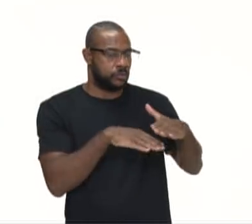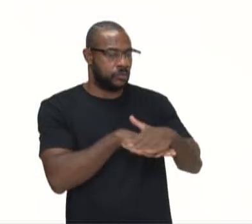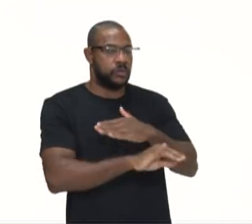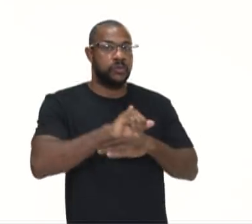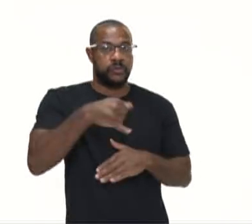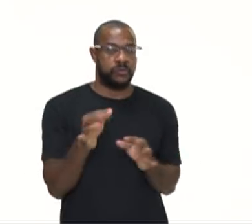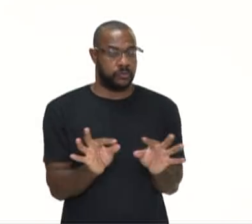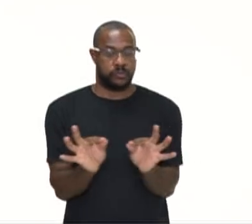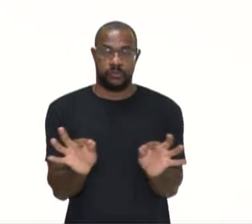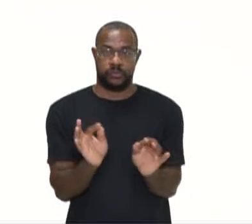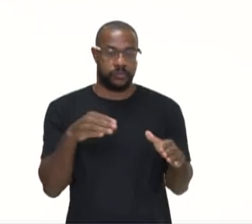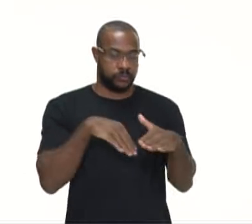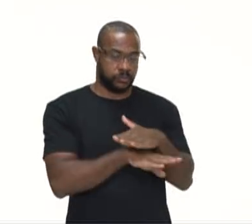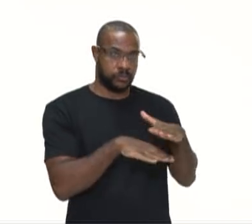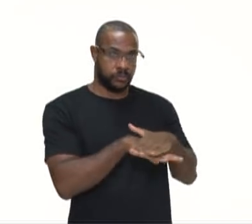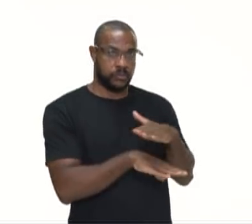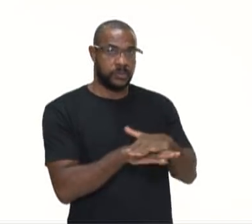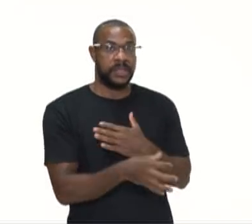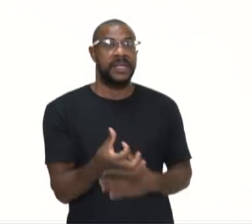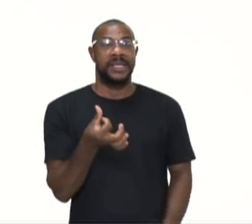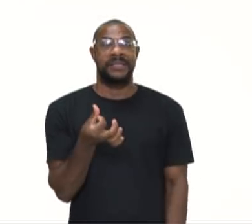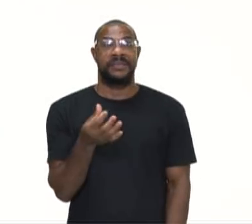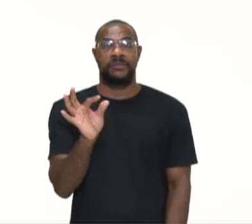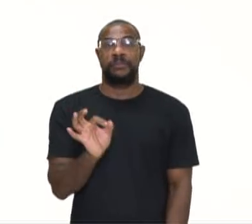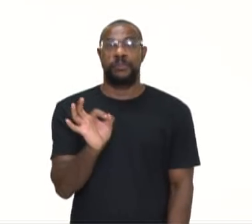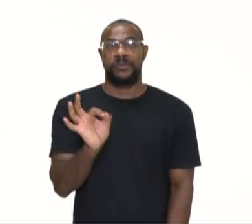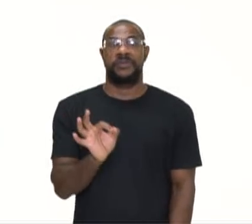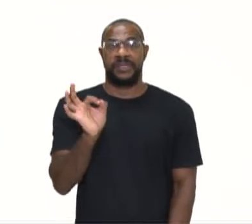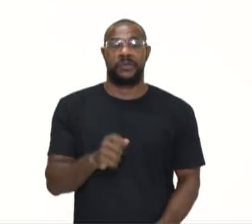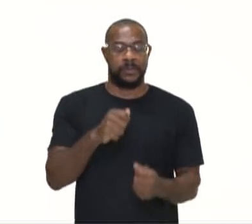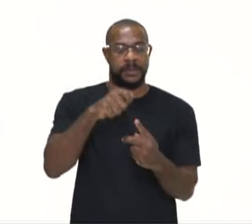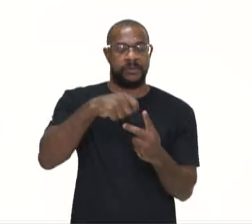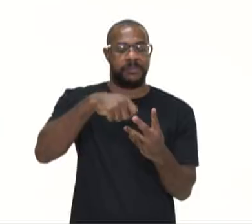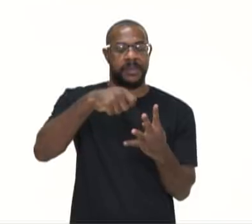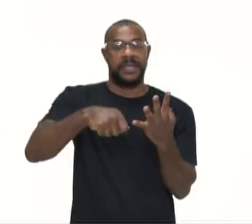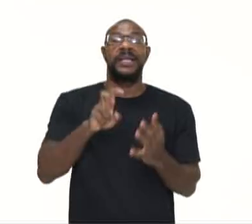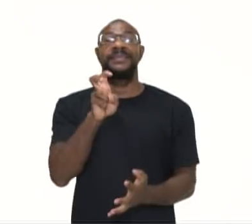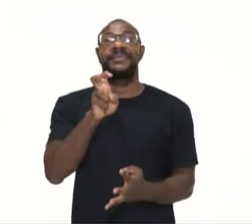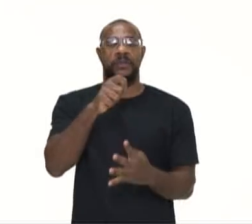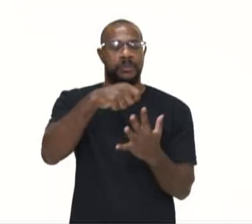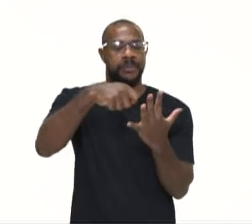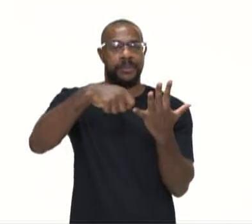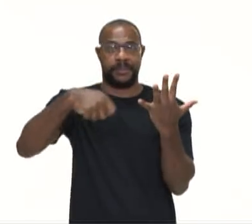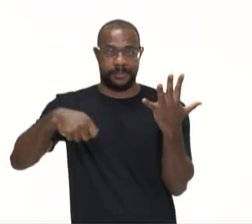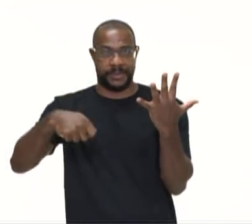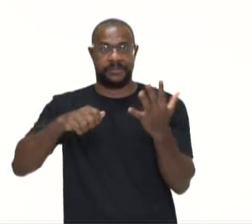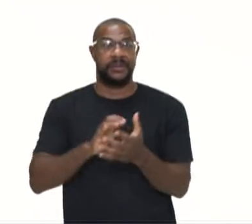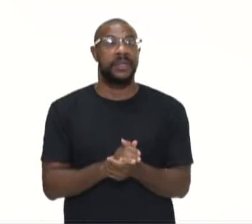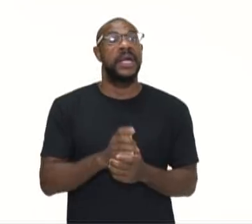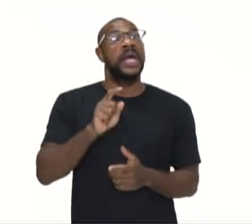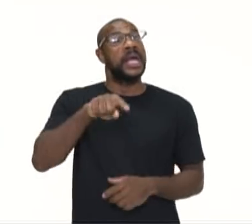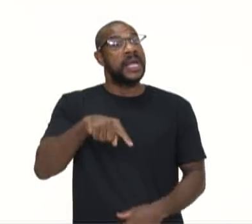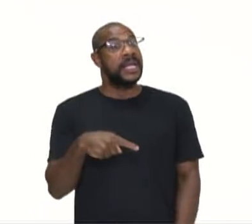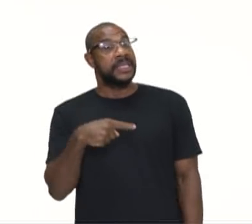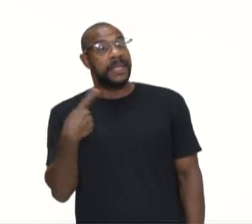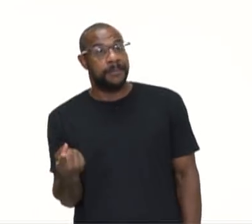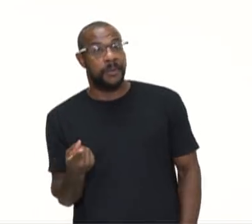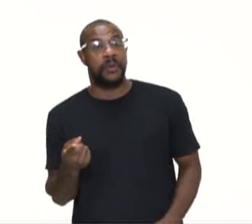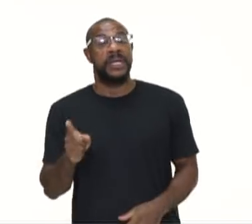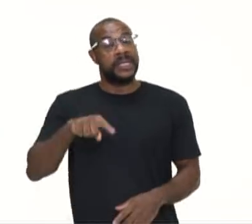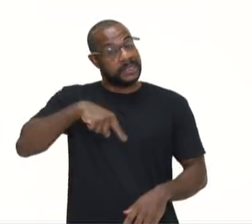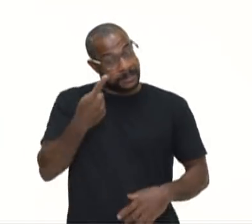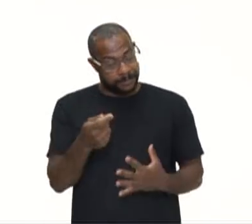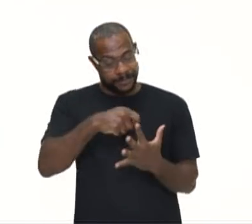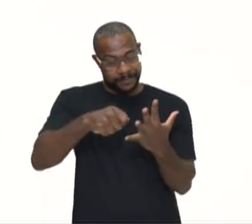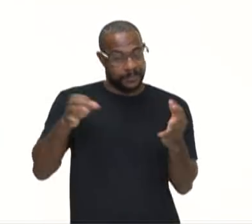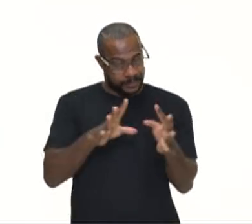juros simples de 6% ao mês durante 5 meses. Em seguida, o montante foi aplicado por